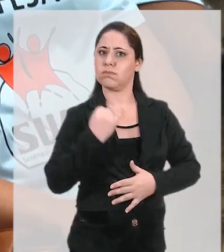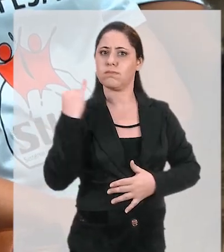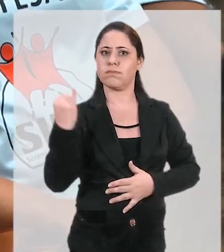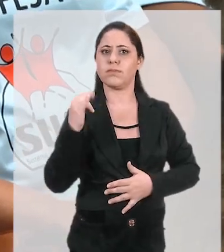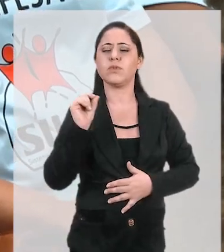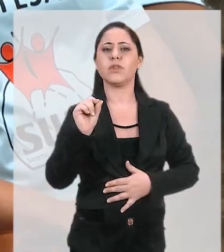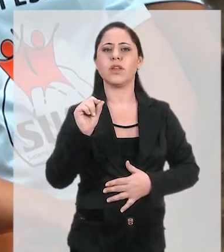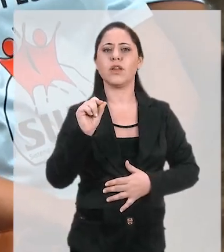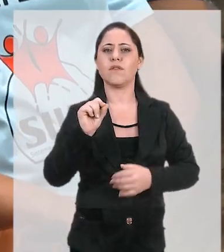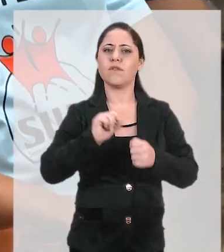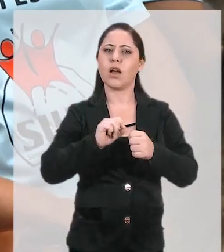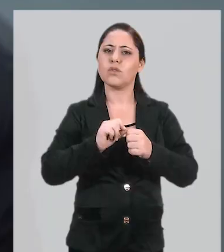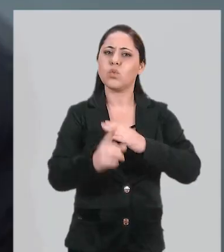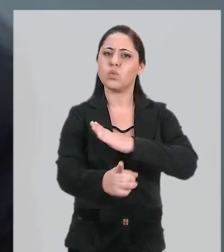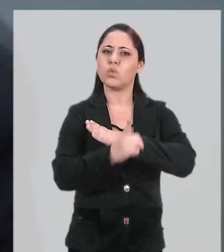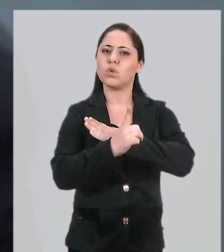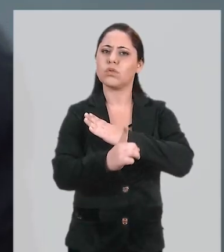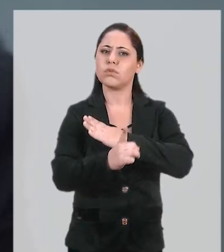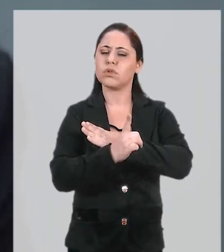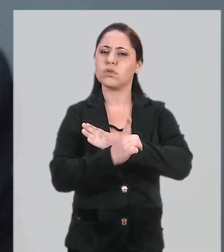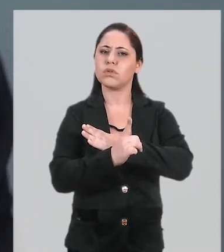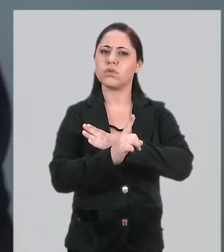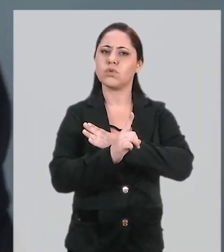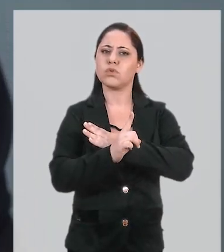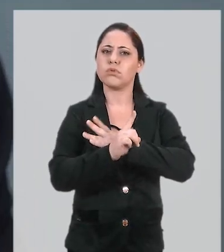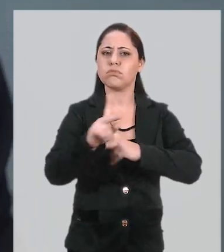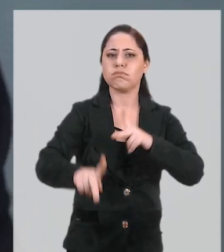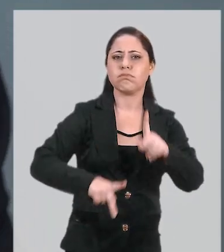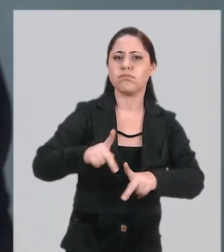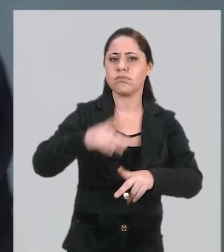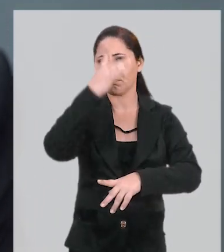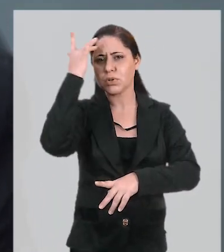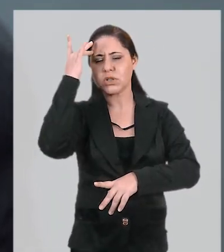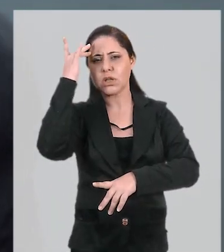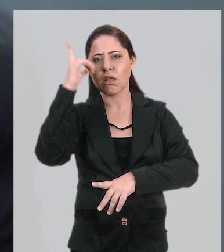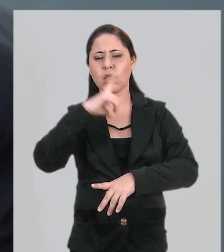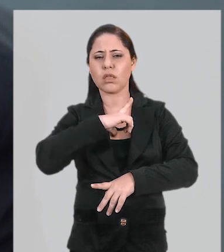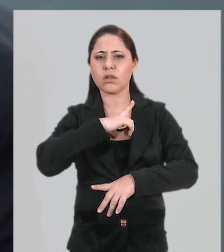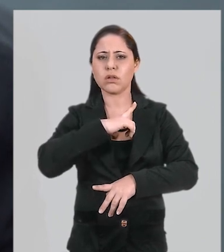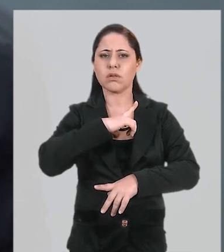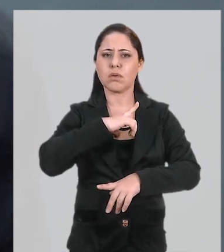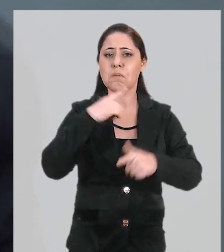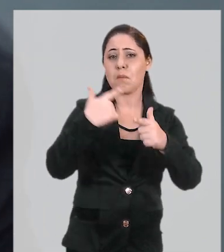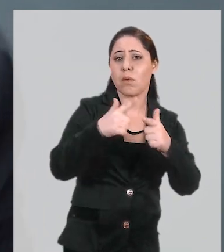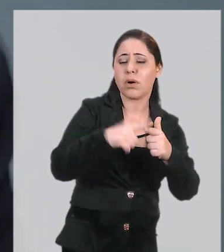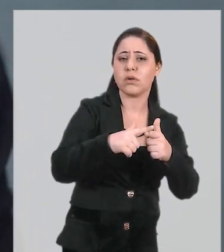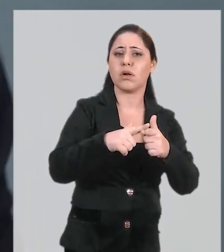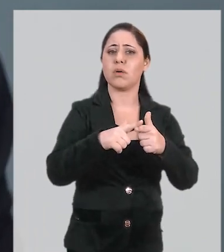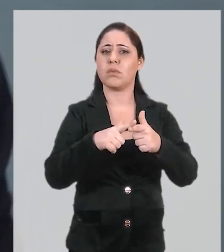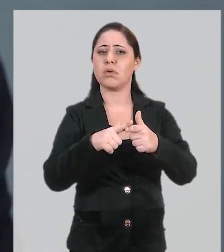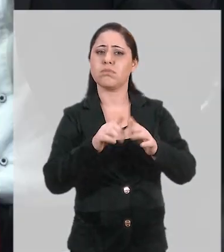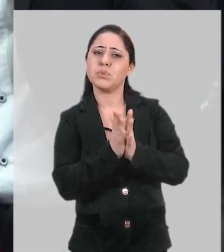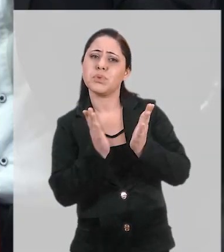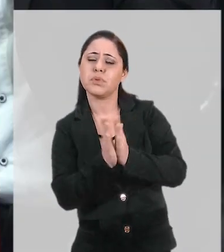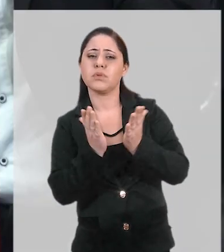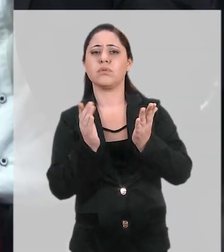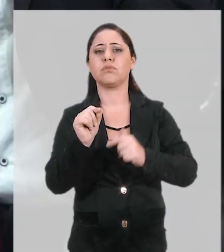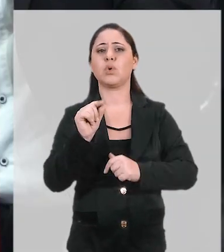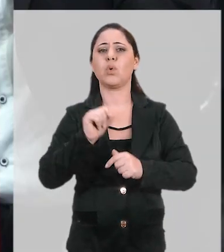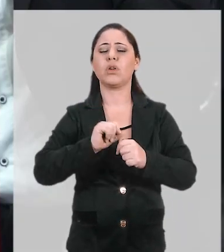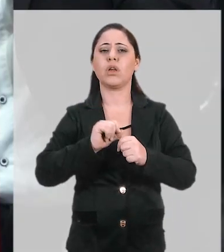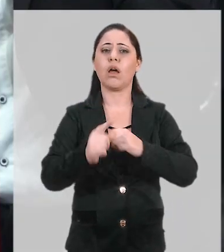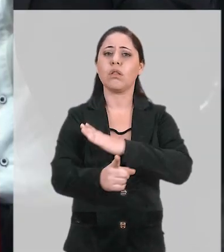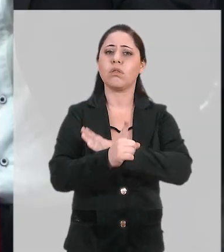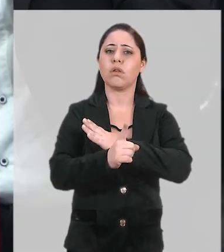suma importância e que faz o atendimento de ponta do cidadão em estado de vulnerabilidade, ela atende,